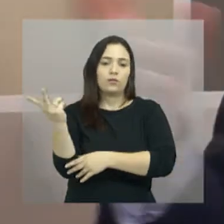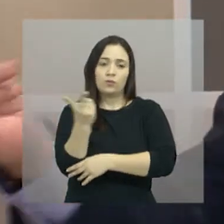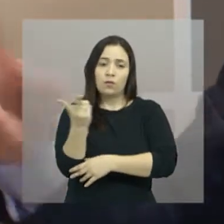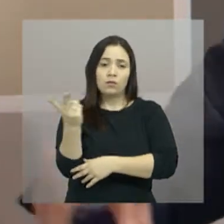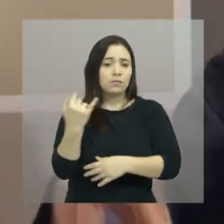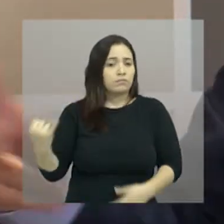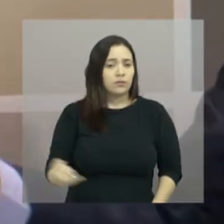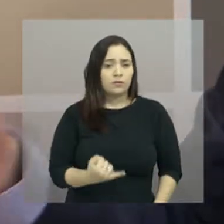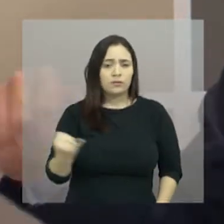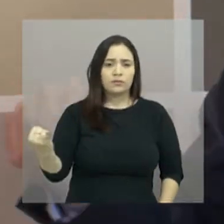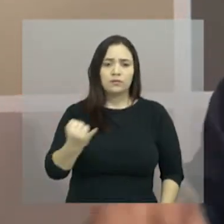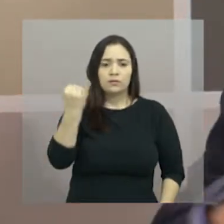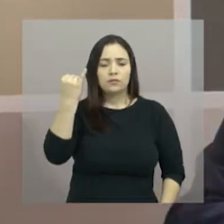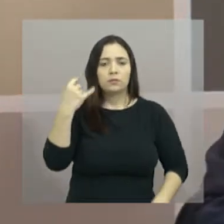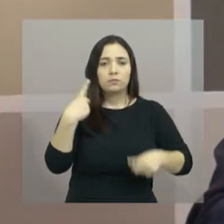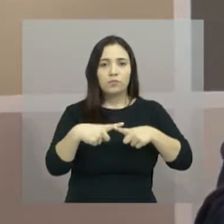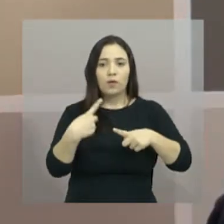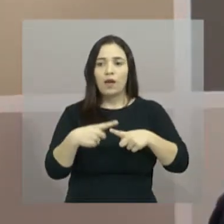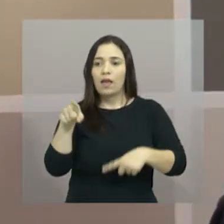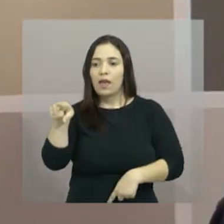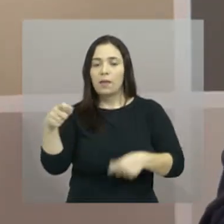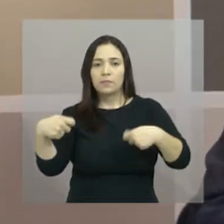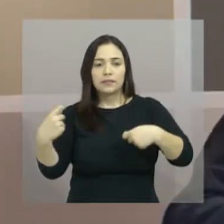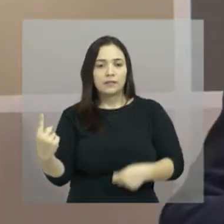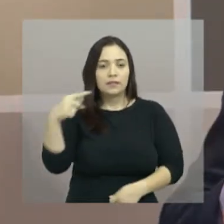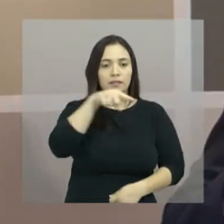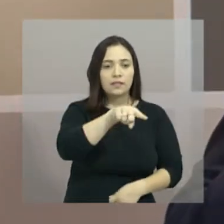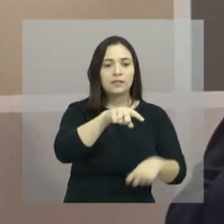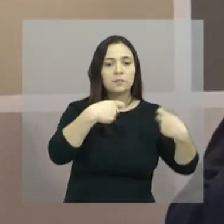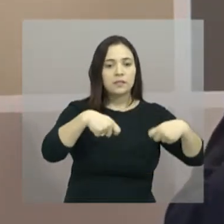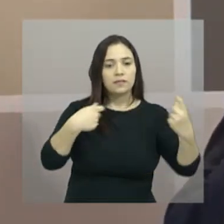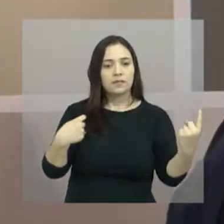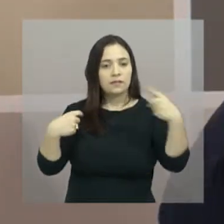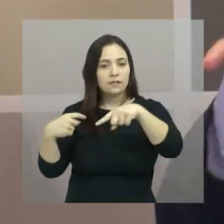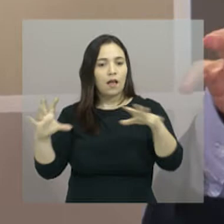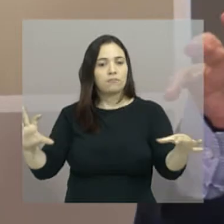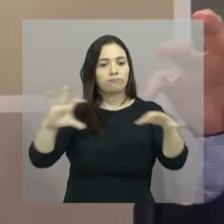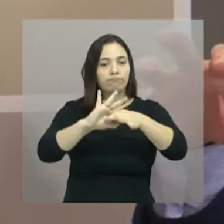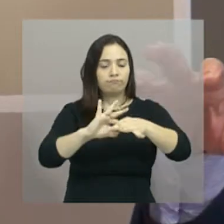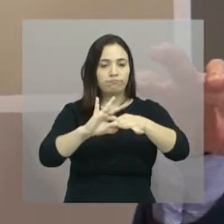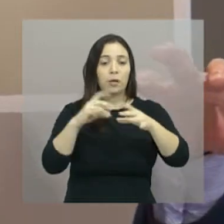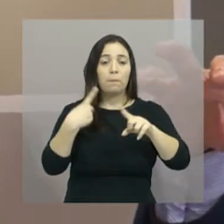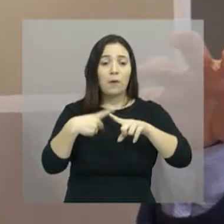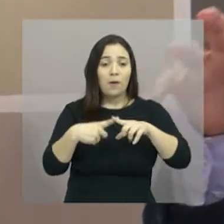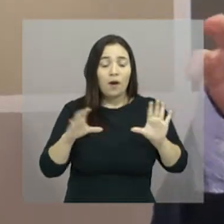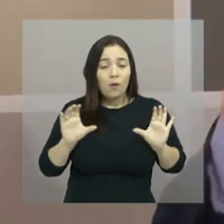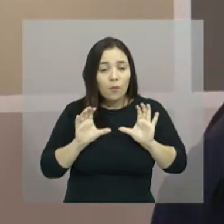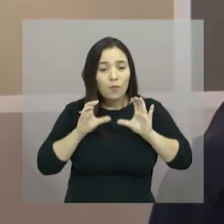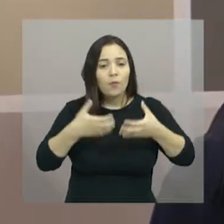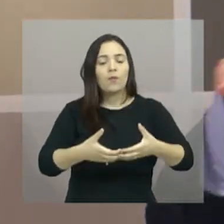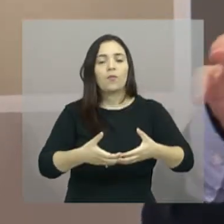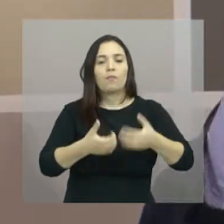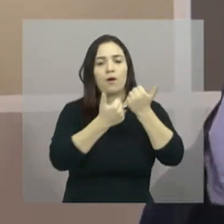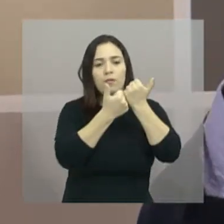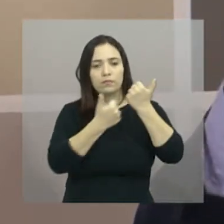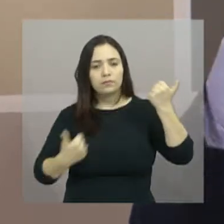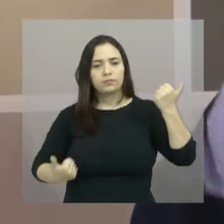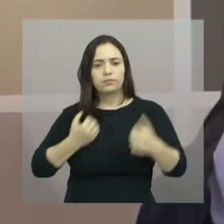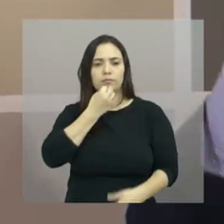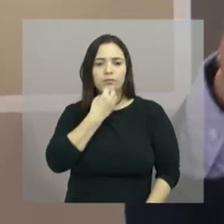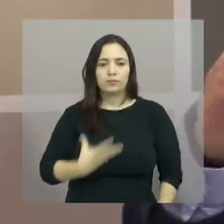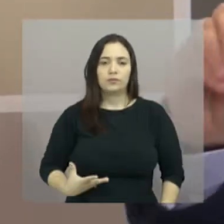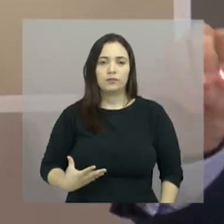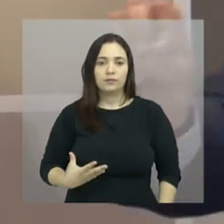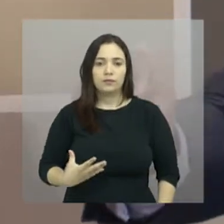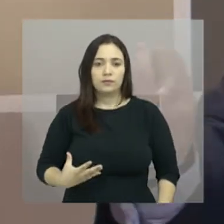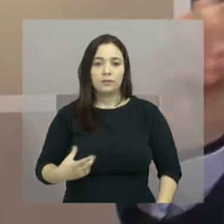pode ser um apoio. Claro. E aí a gente, vereador, tem uma equipe muito boa. A gente tem uma deficiência de não ter